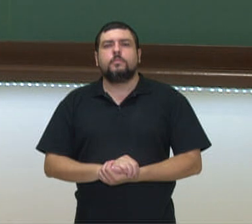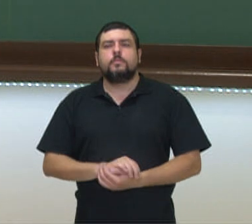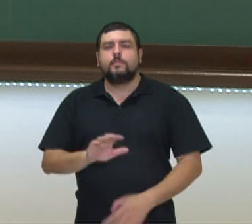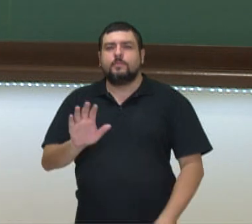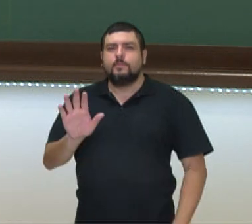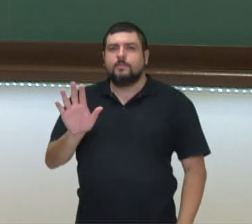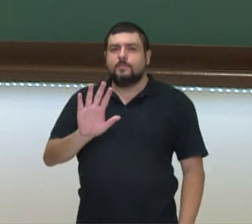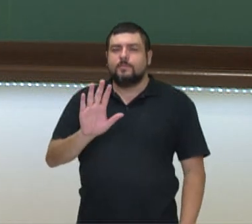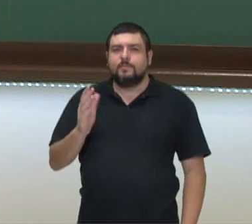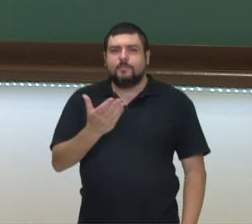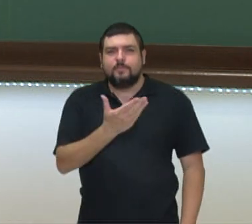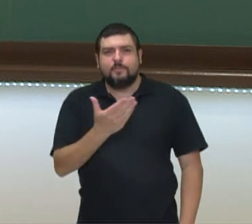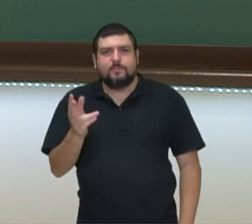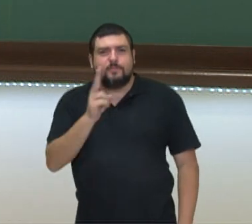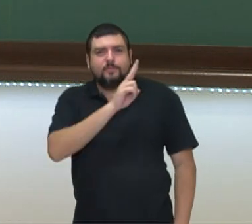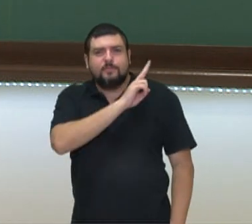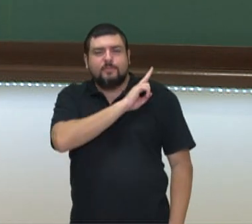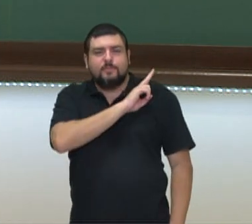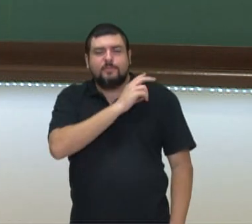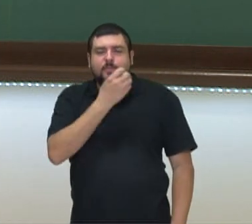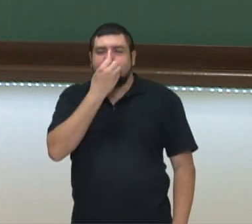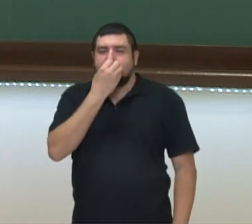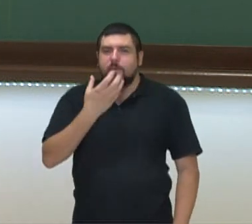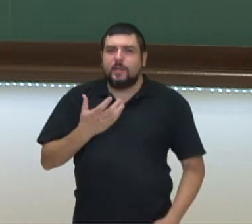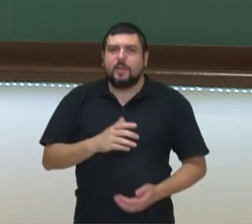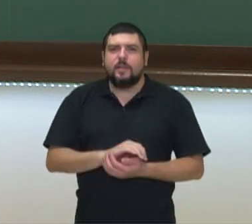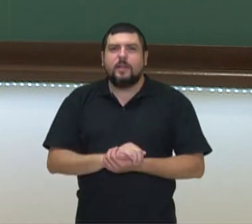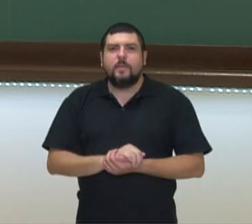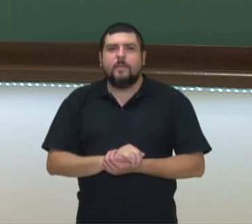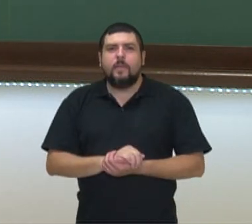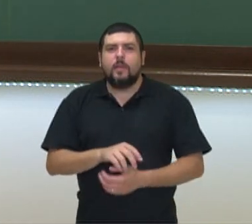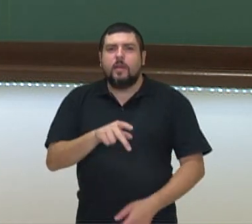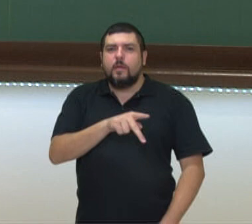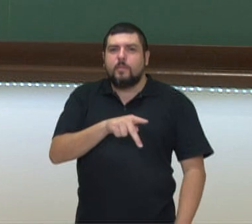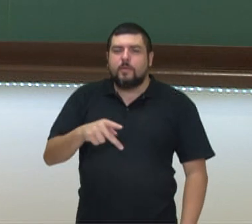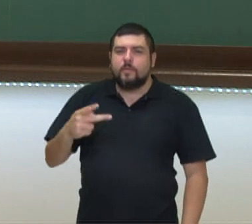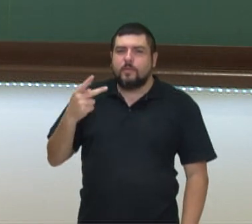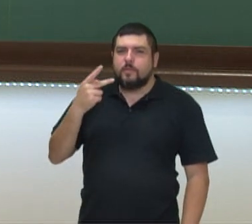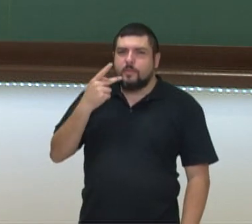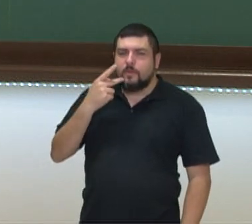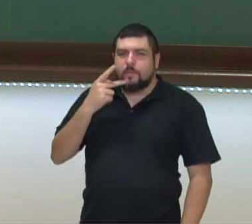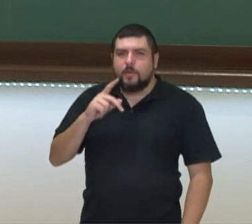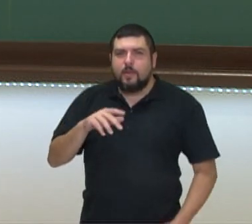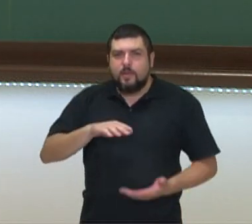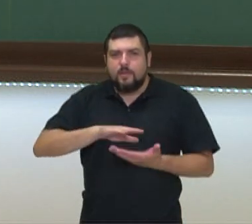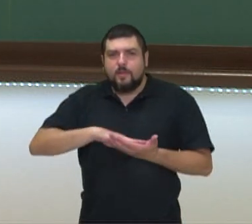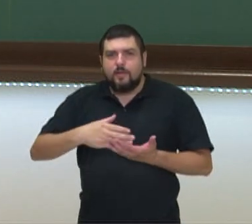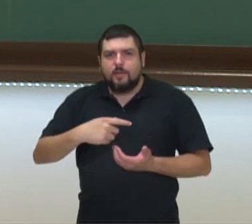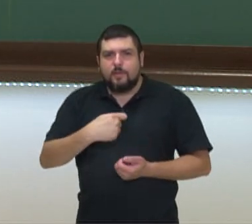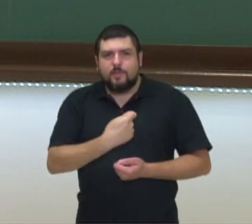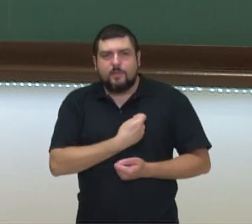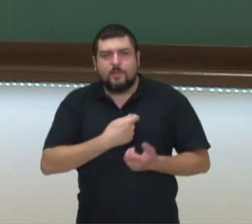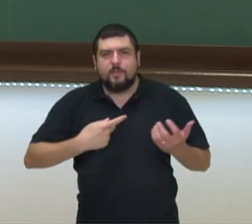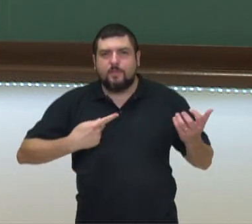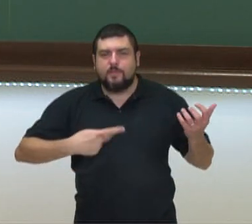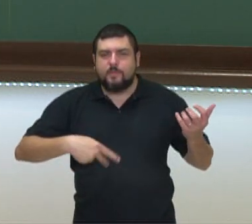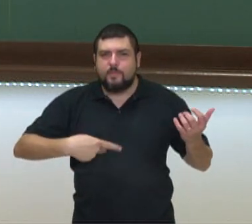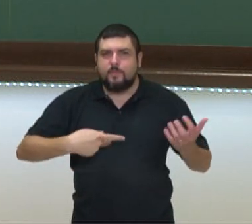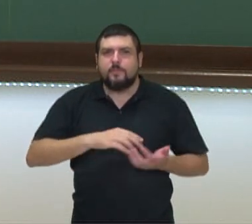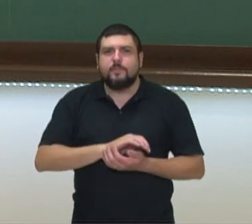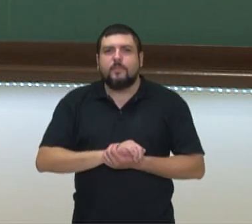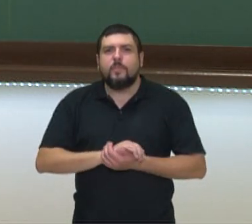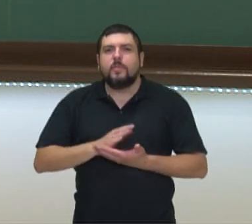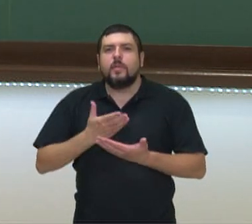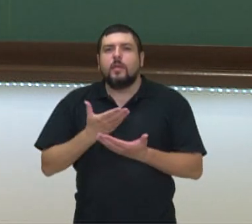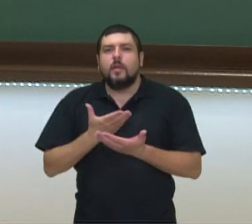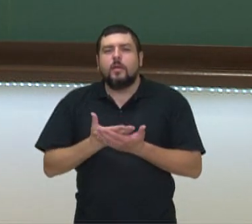Olá, estudantes da segunda série, tudo bem com vocês? Eu, professor Paulo Brito, nosso intérprete para a aula de